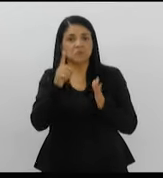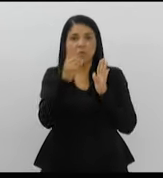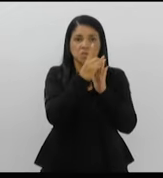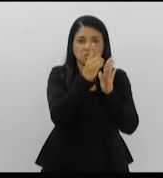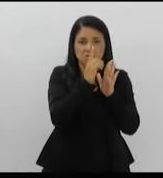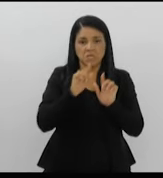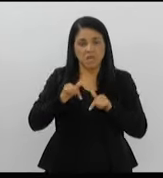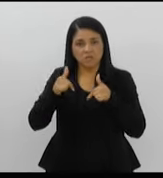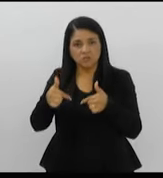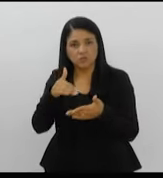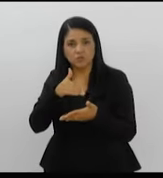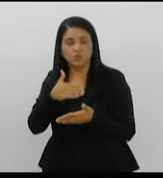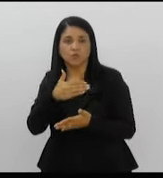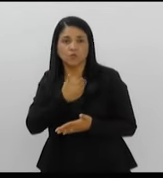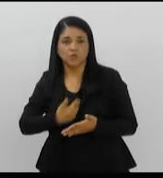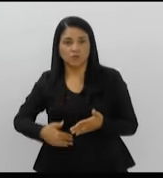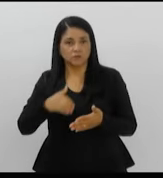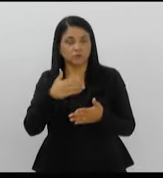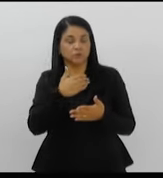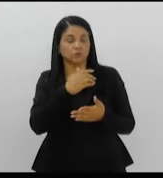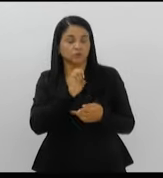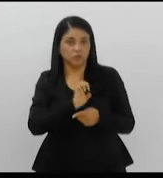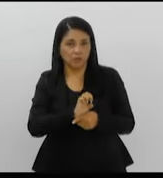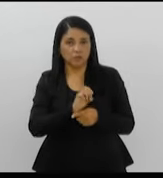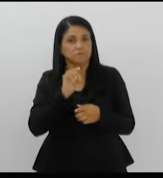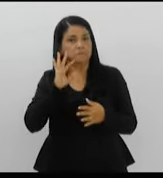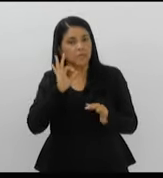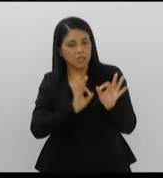para reestruturar e reformular e